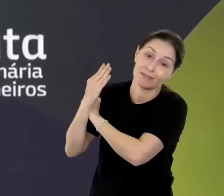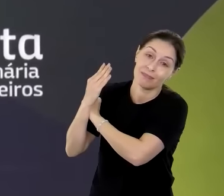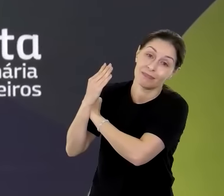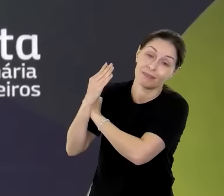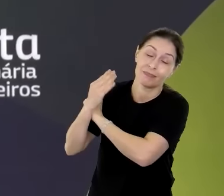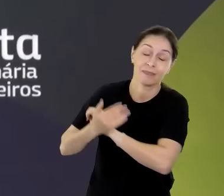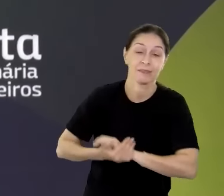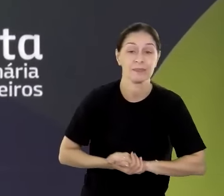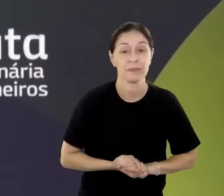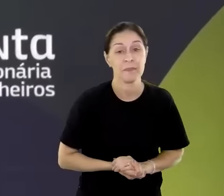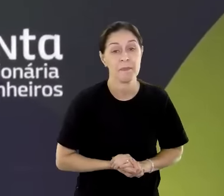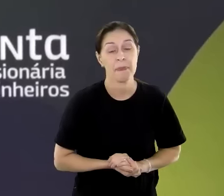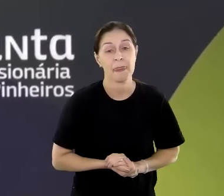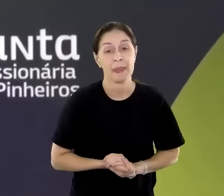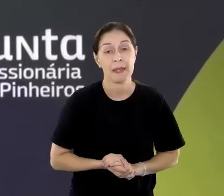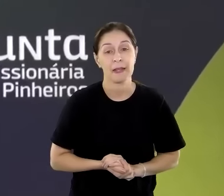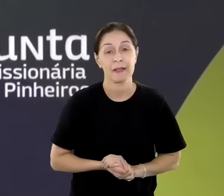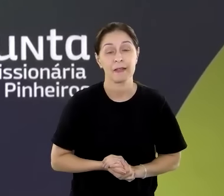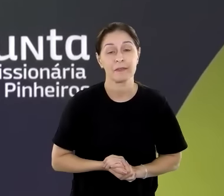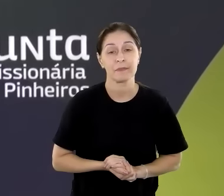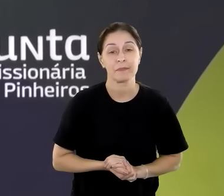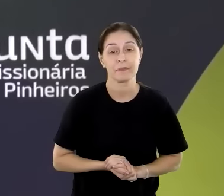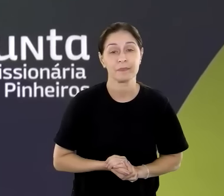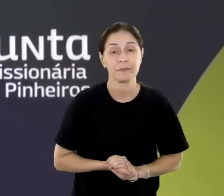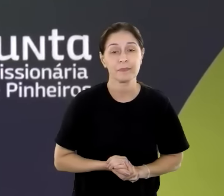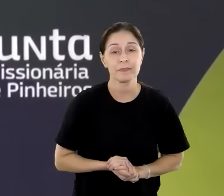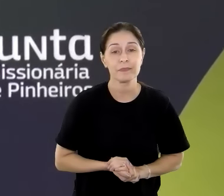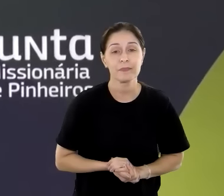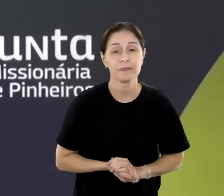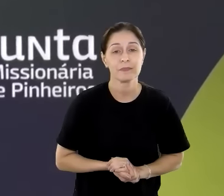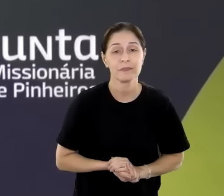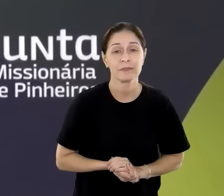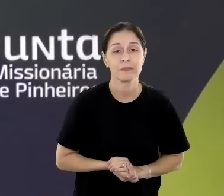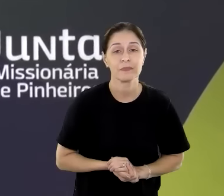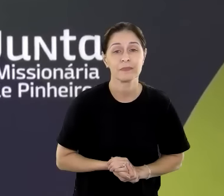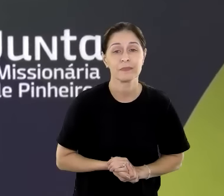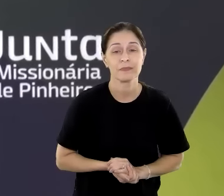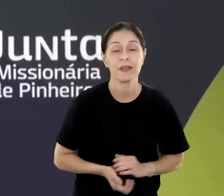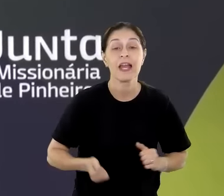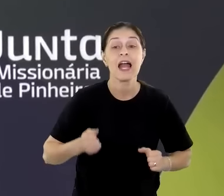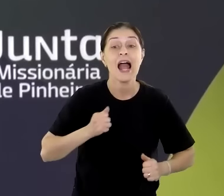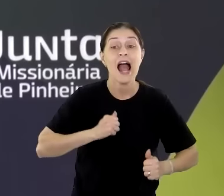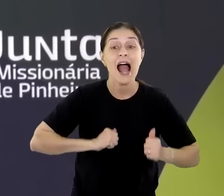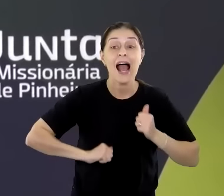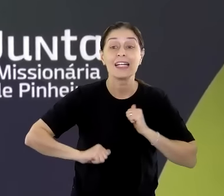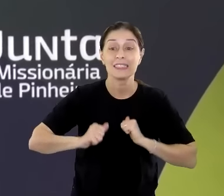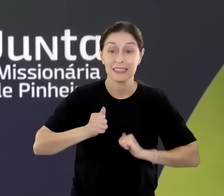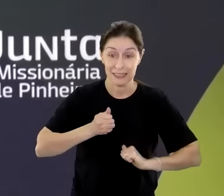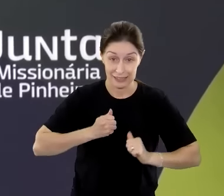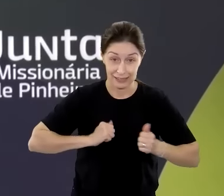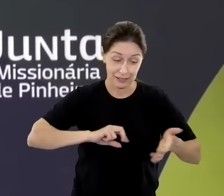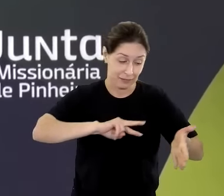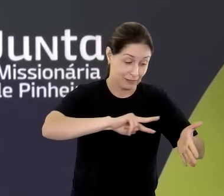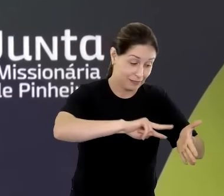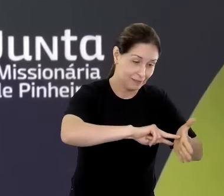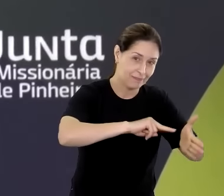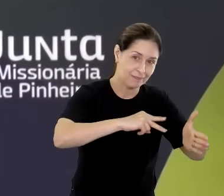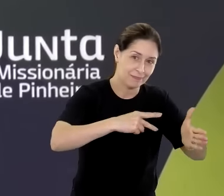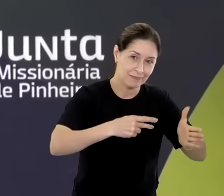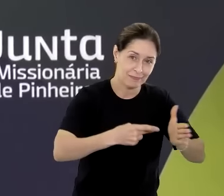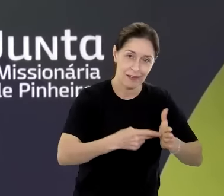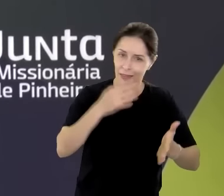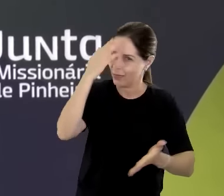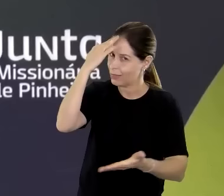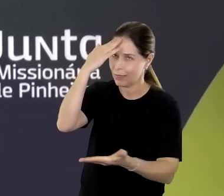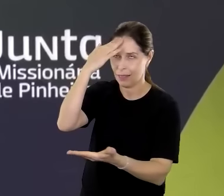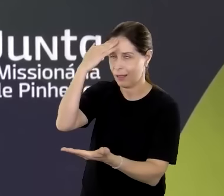Em outras palavras, ansiedade é sinônimo de incredulidade. Às vezes as pessoas